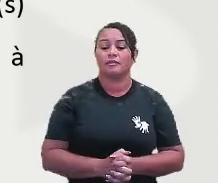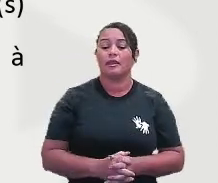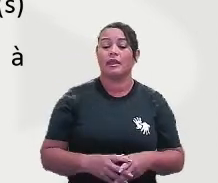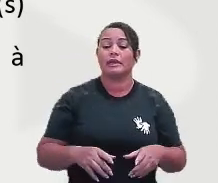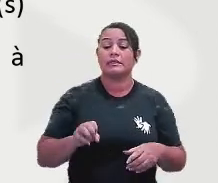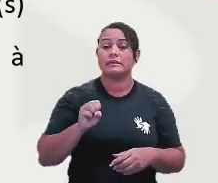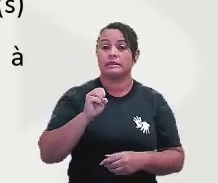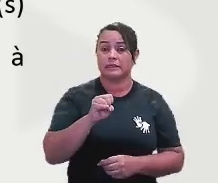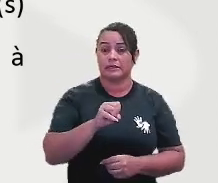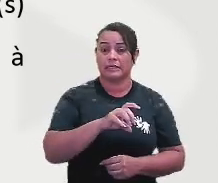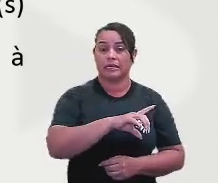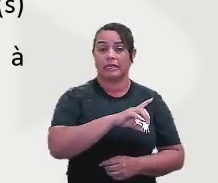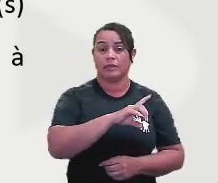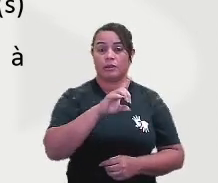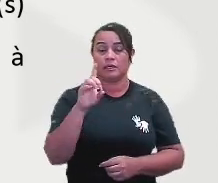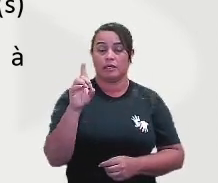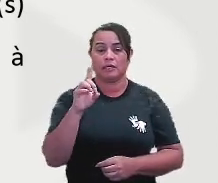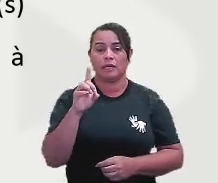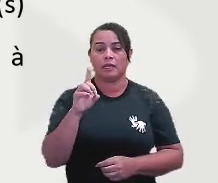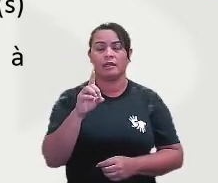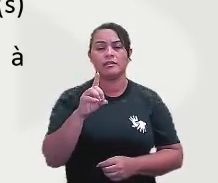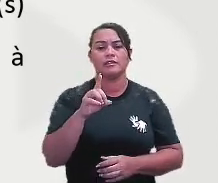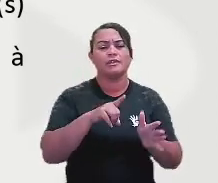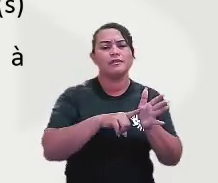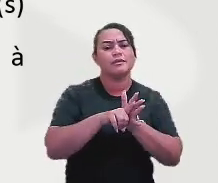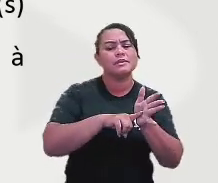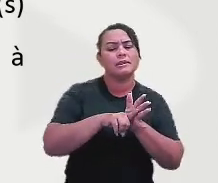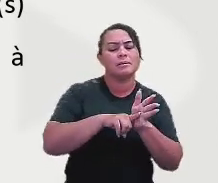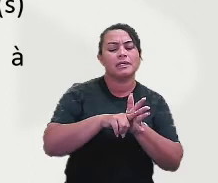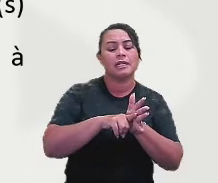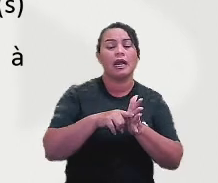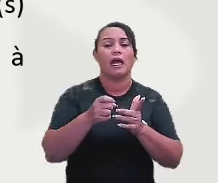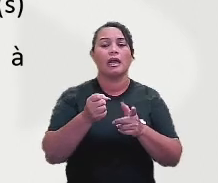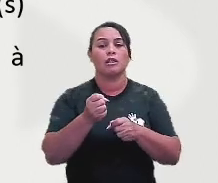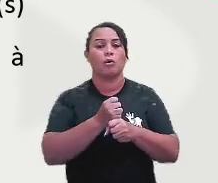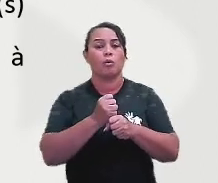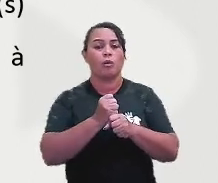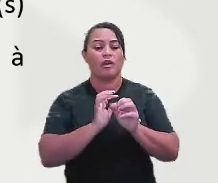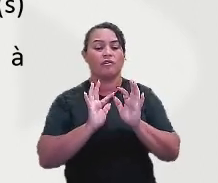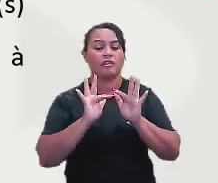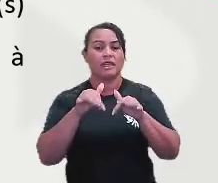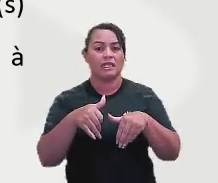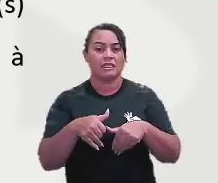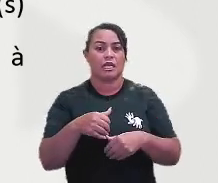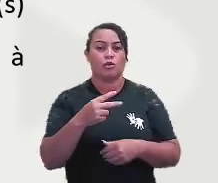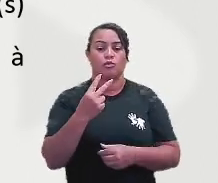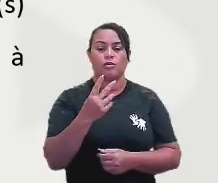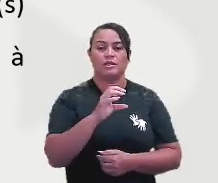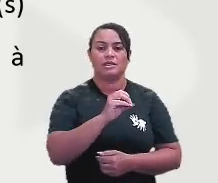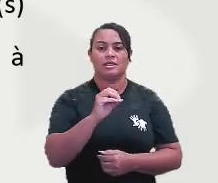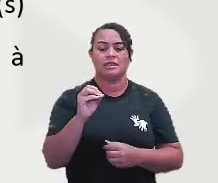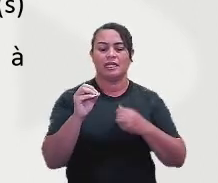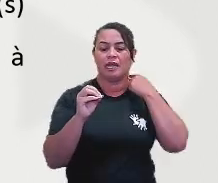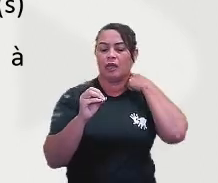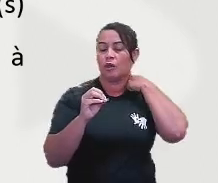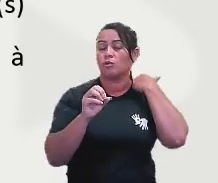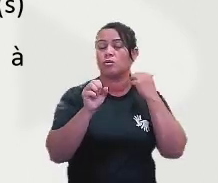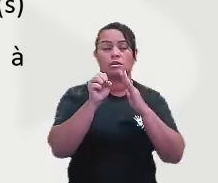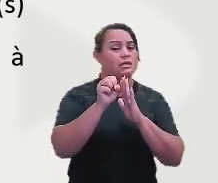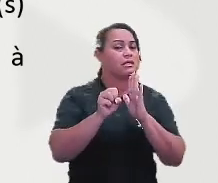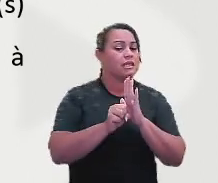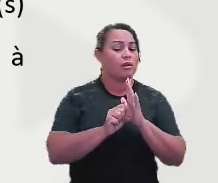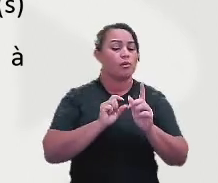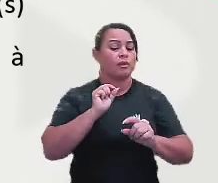data que estiver sendo examinada, né, o ano terminar com 2 zeros, o século, então,